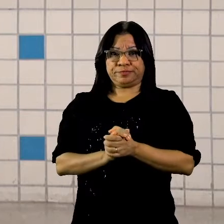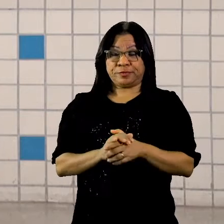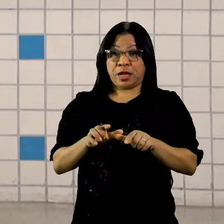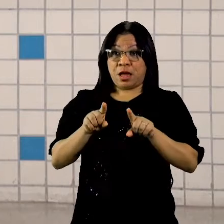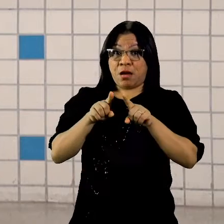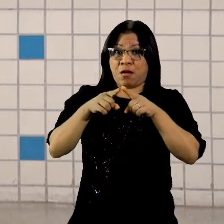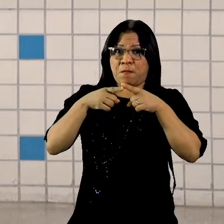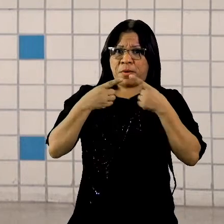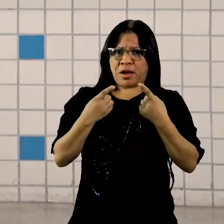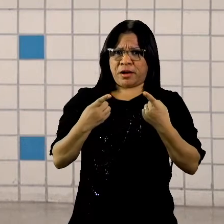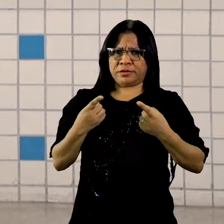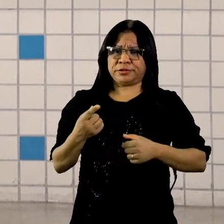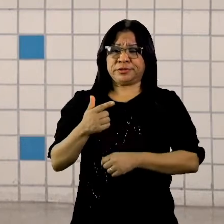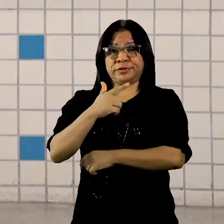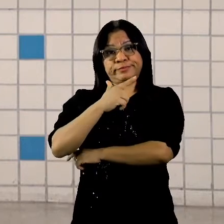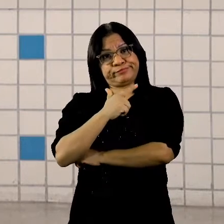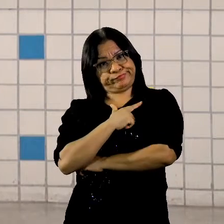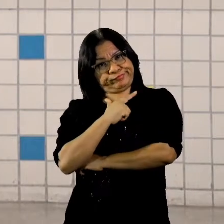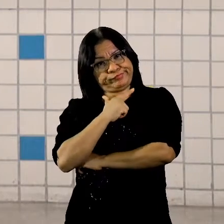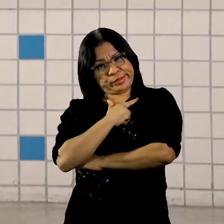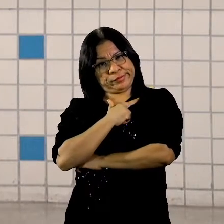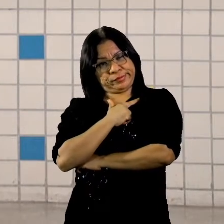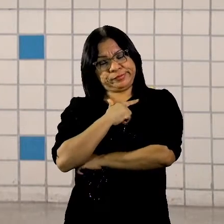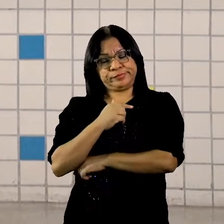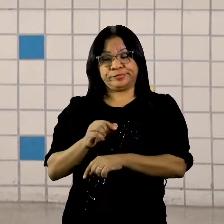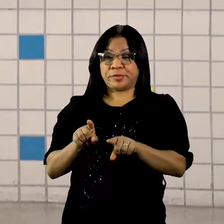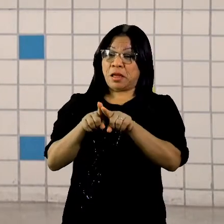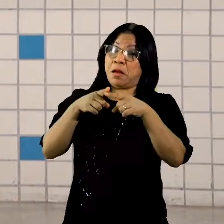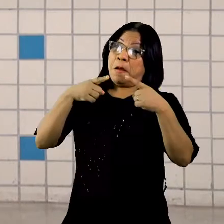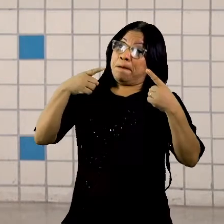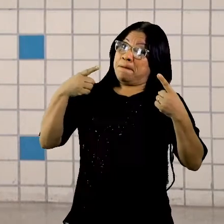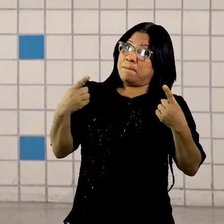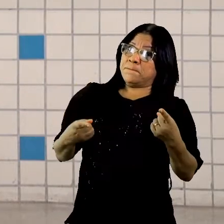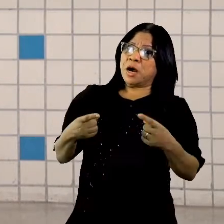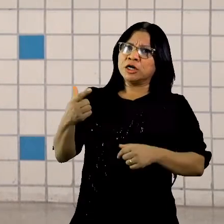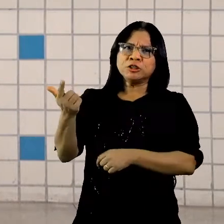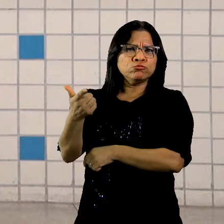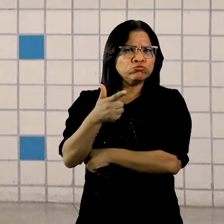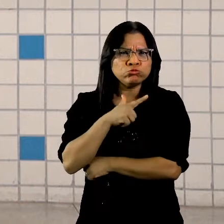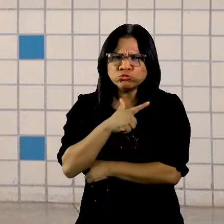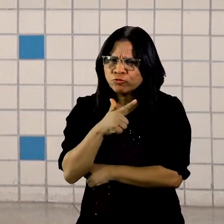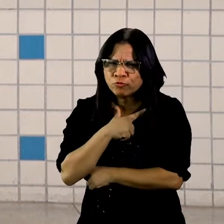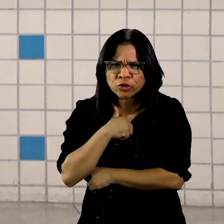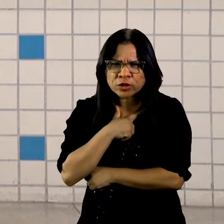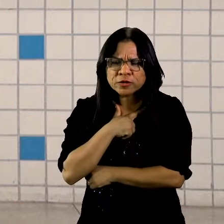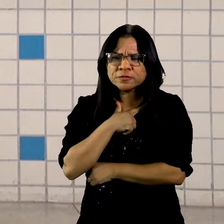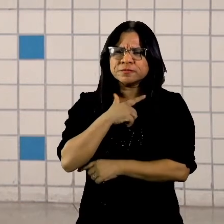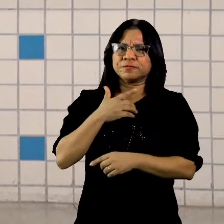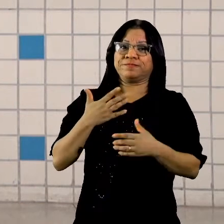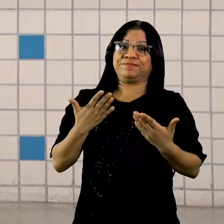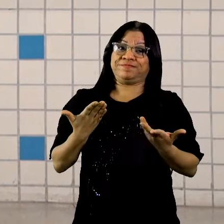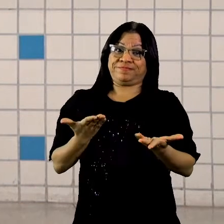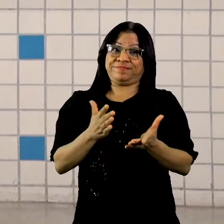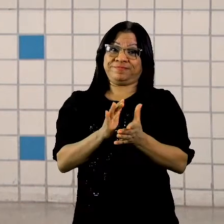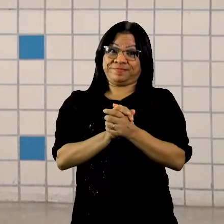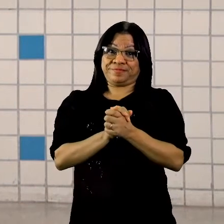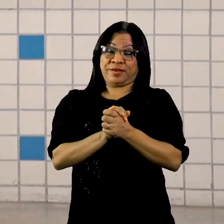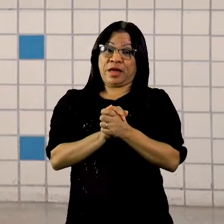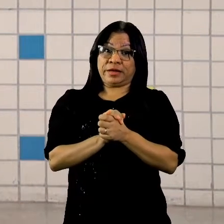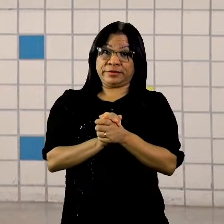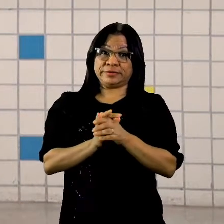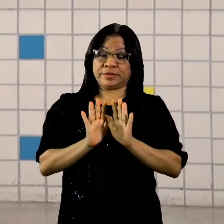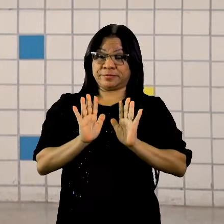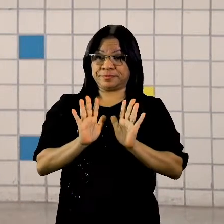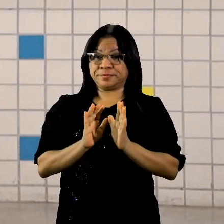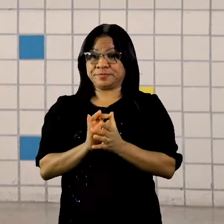feio. Mas isso é muito feio. Nesta questão número 4, no segmento, os meninos se entreolharam surpresos.